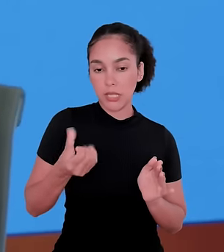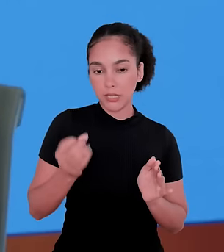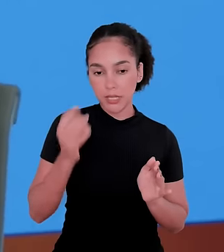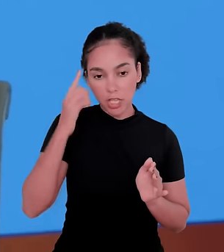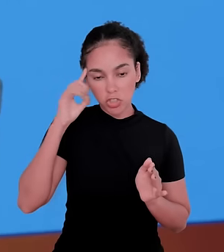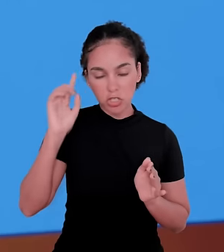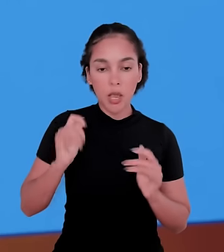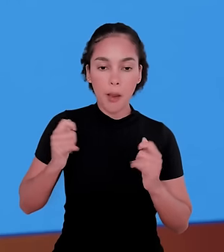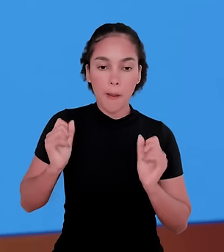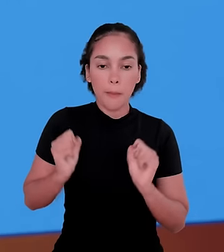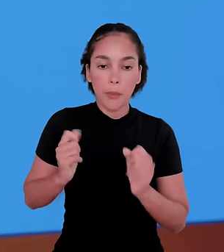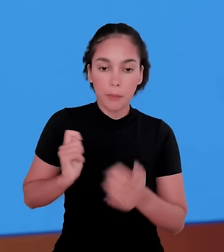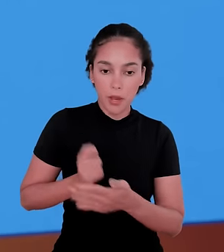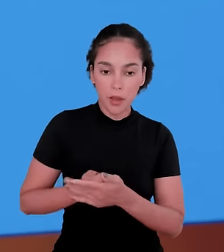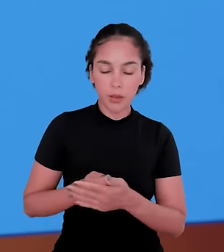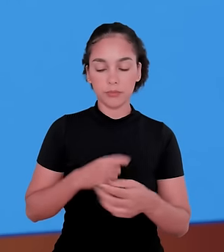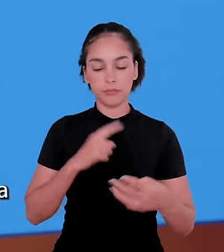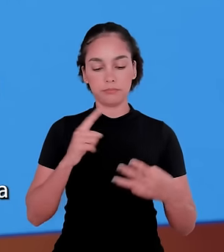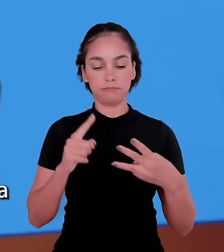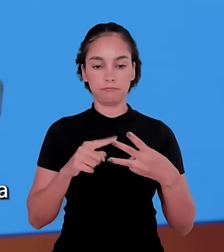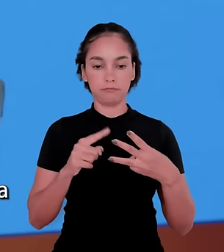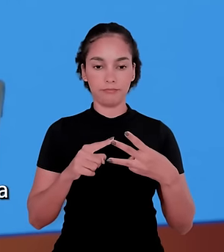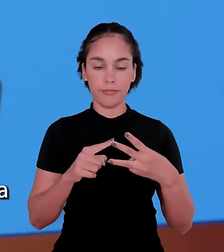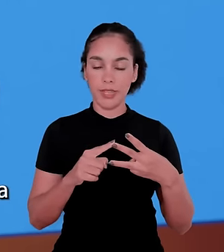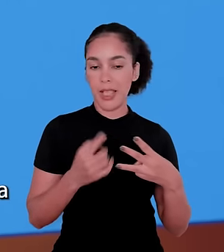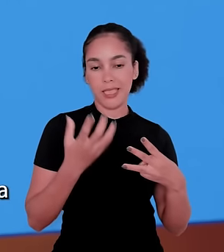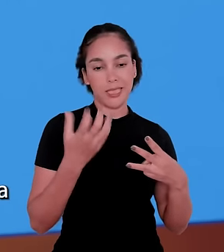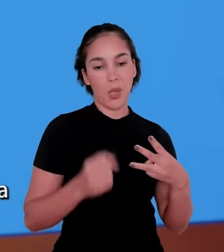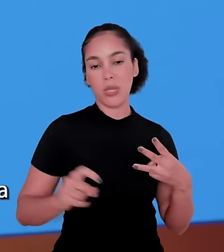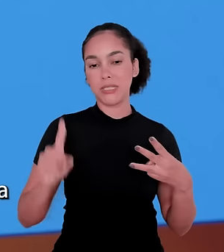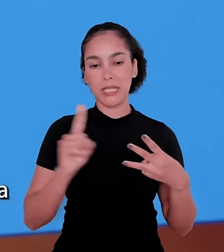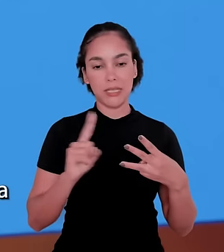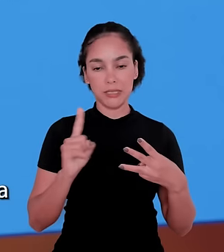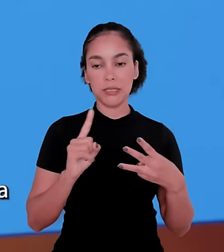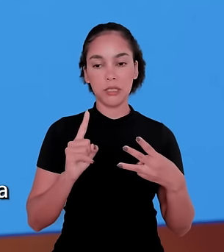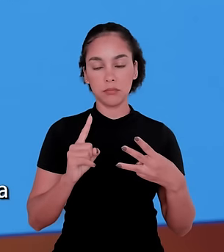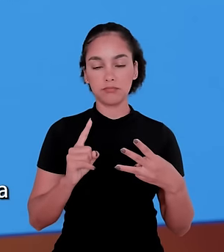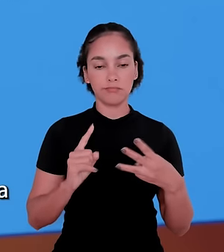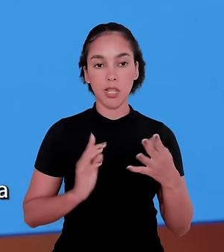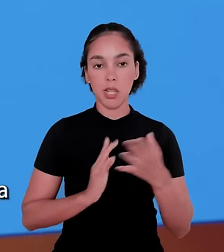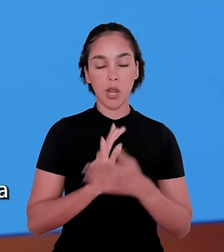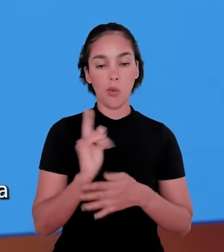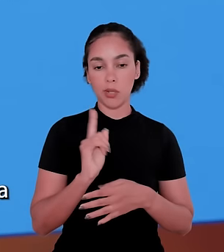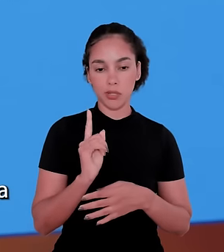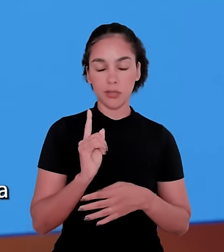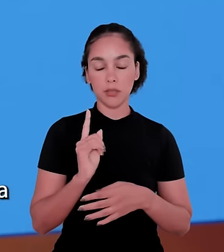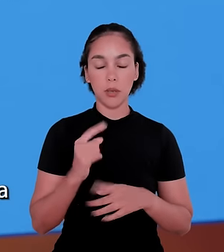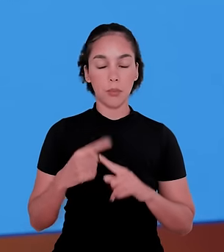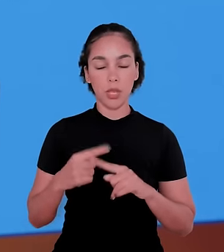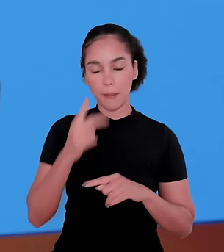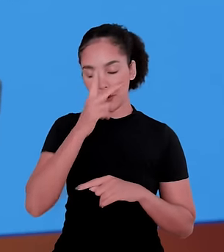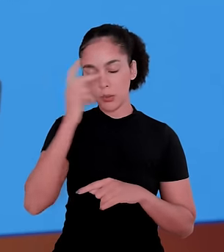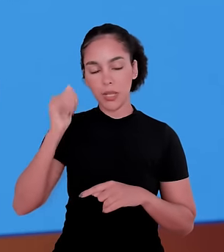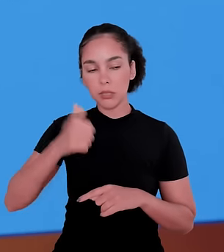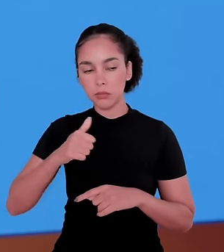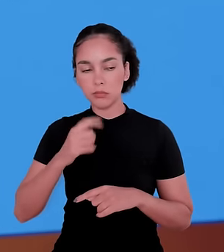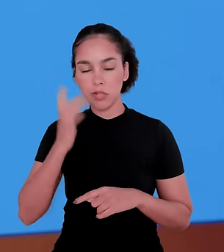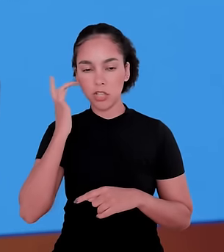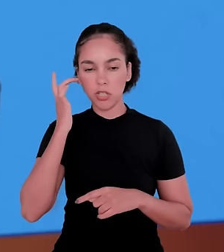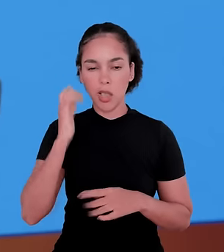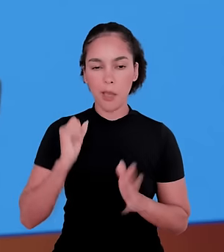tá eh indeferimento se o a pessoa que examinou achar que aquela marca ela já era